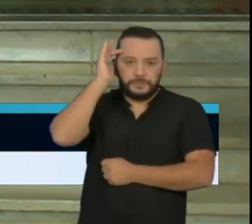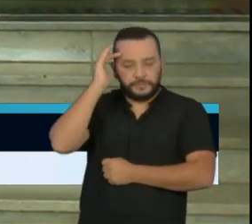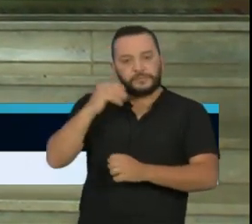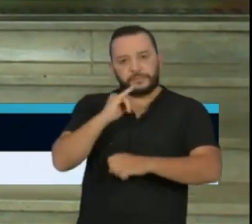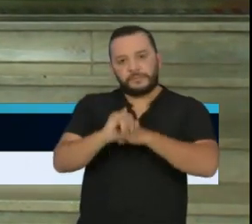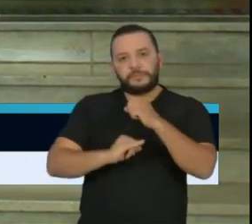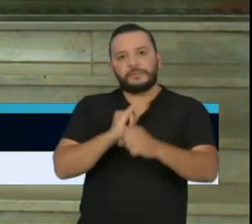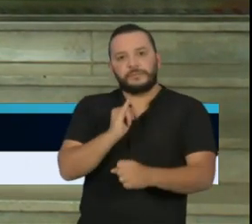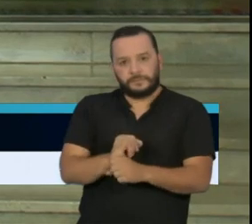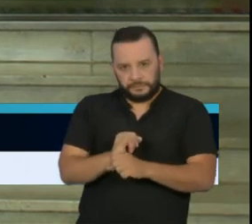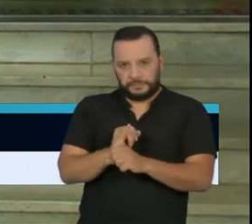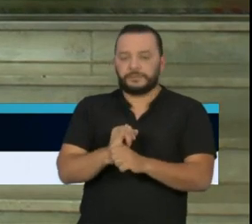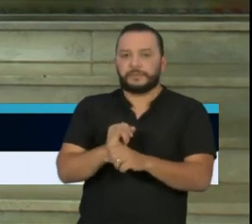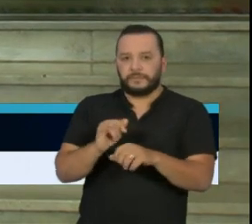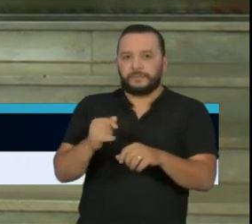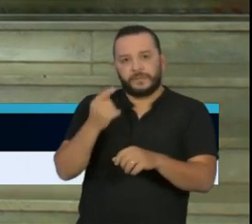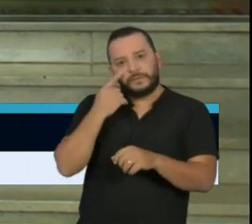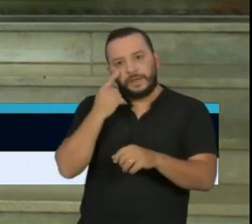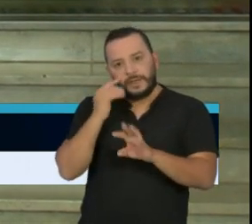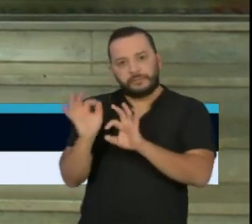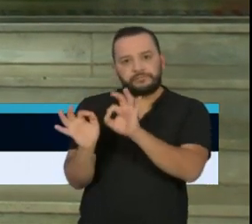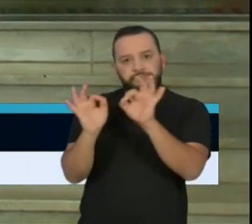e dirigindo perguntas